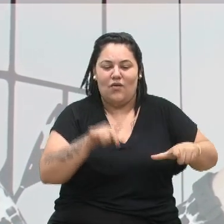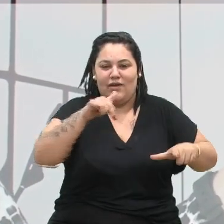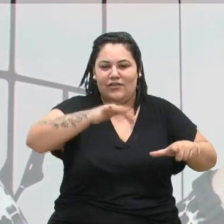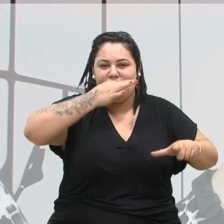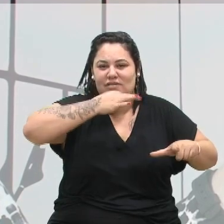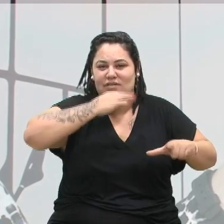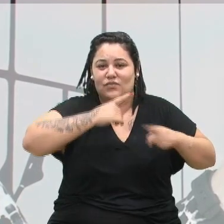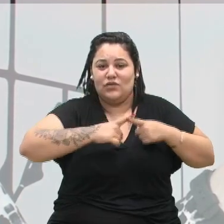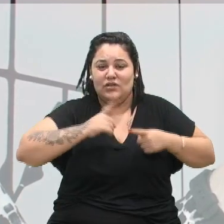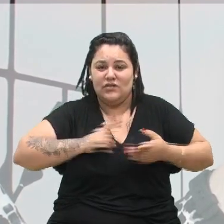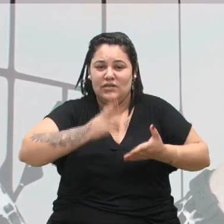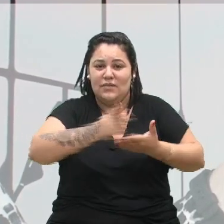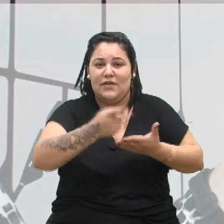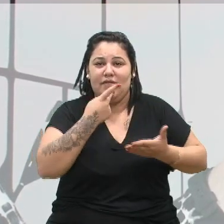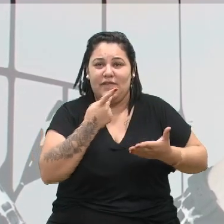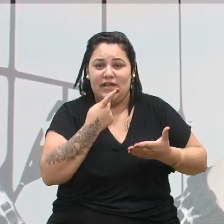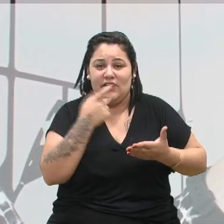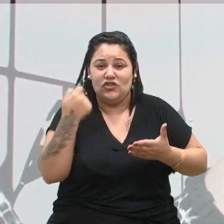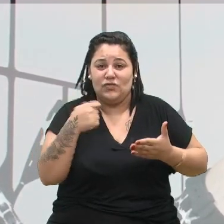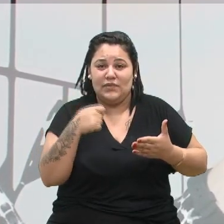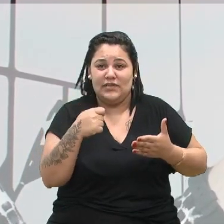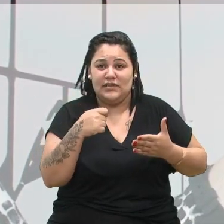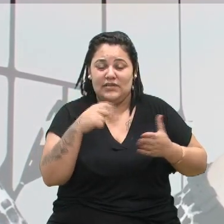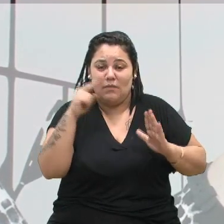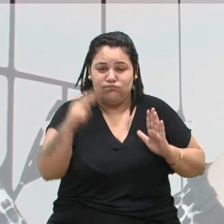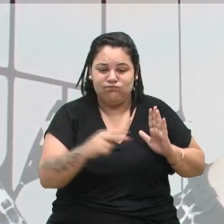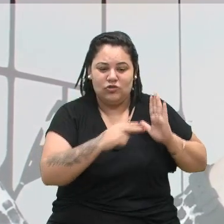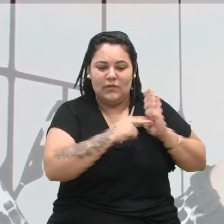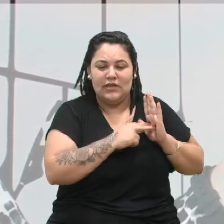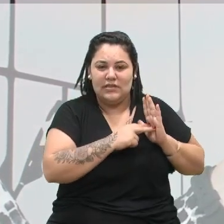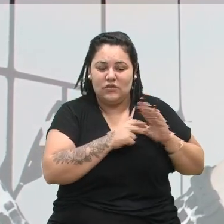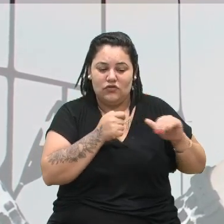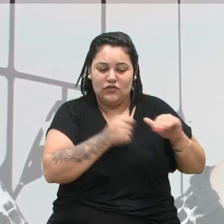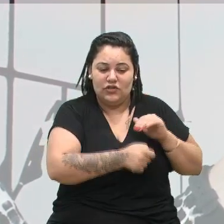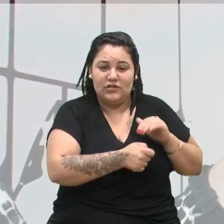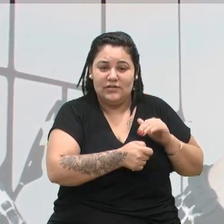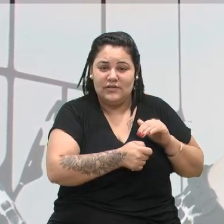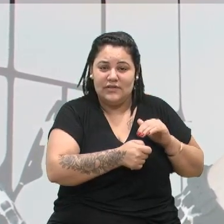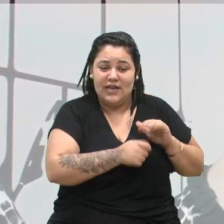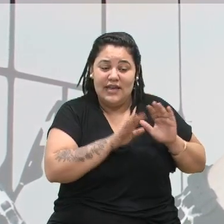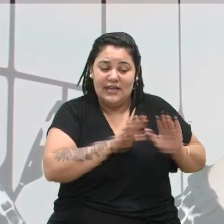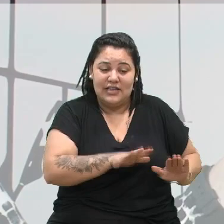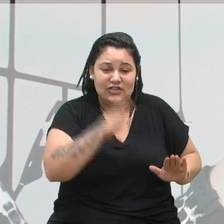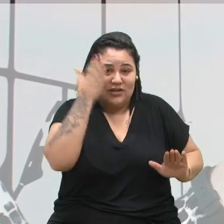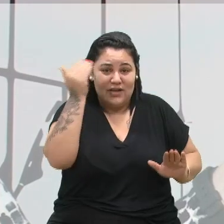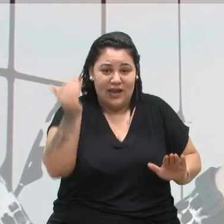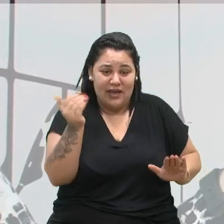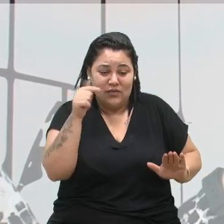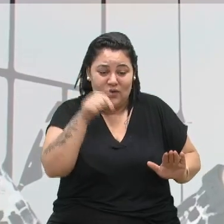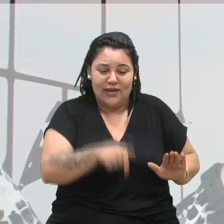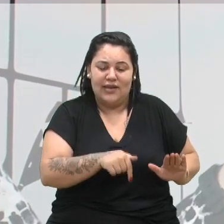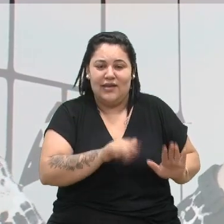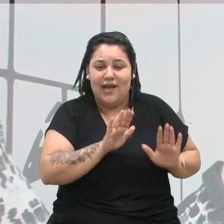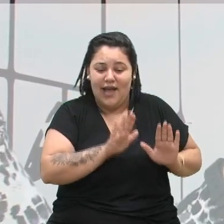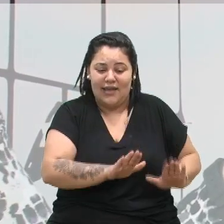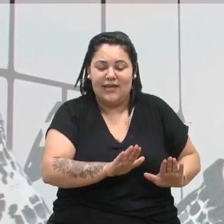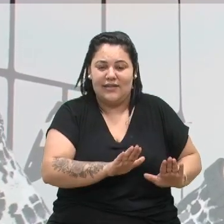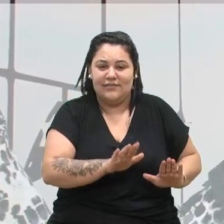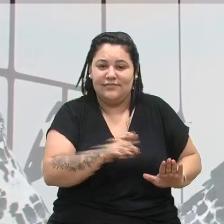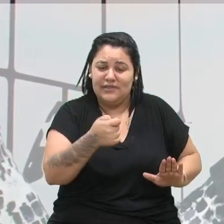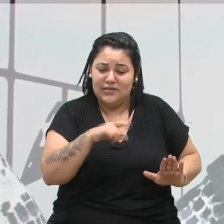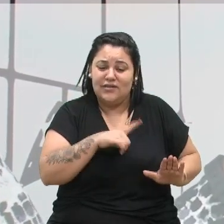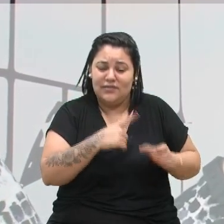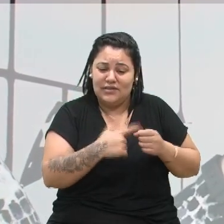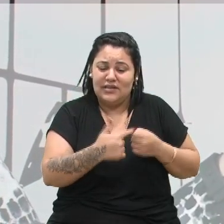eu sempre falo em atrair investimentos e reter talentos. Então a retenção de talentos vem também por uma cidade legal, aprazível, onde